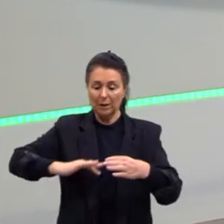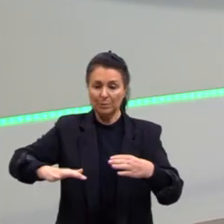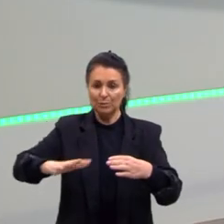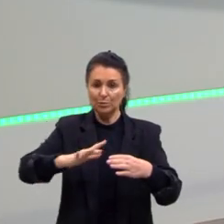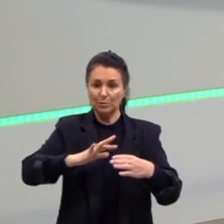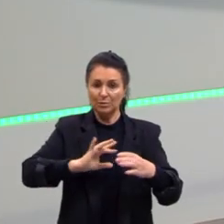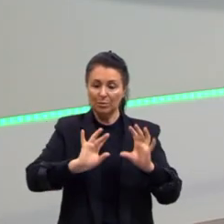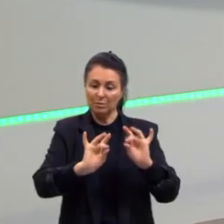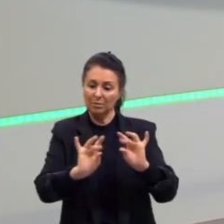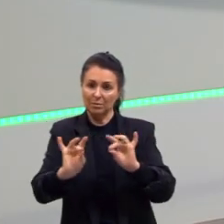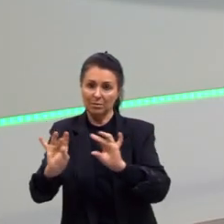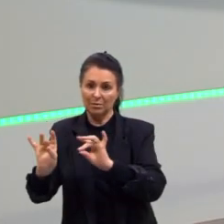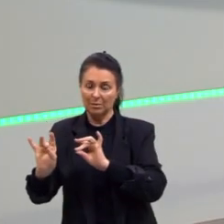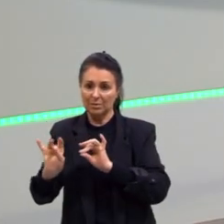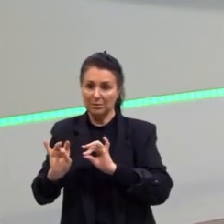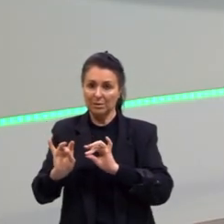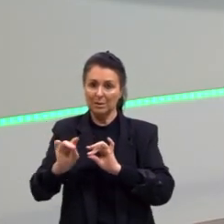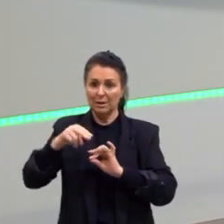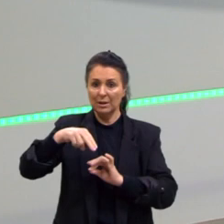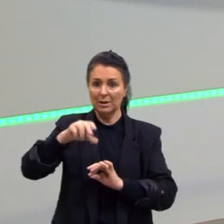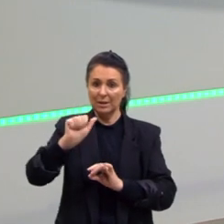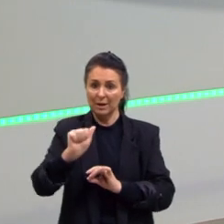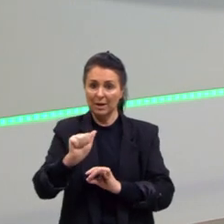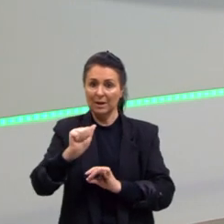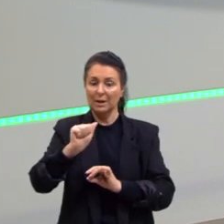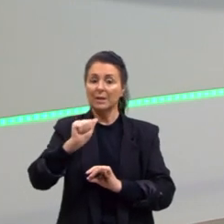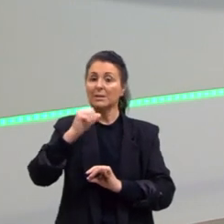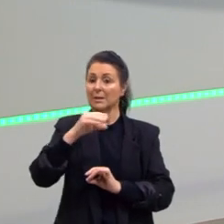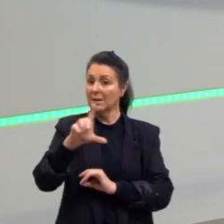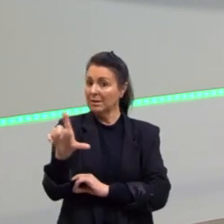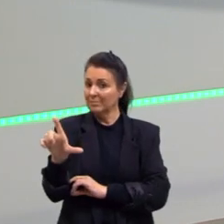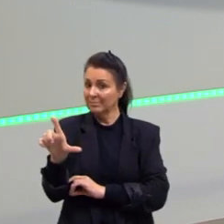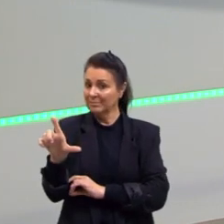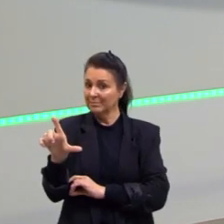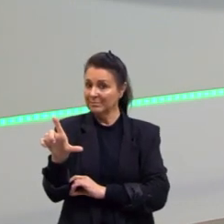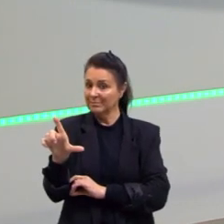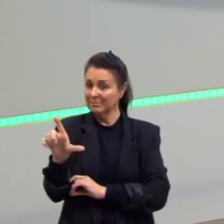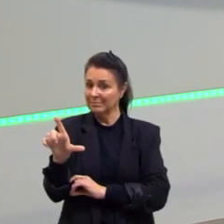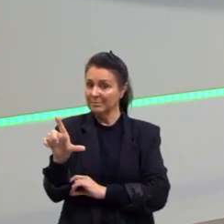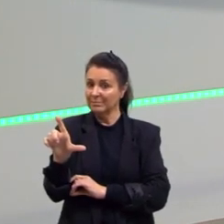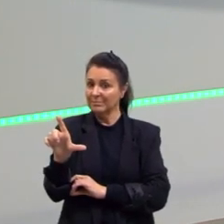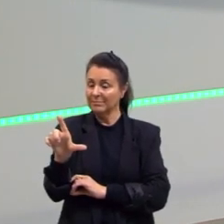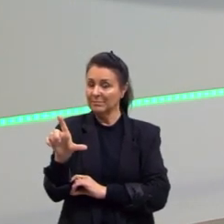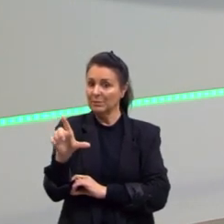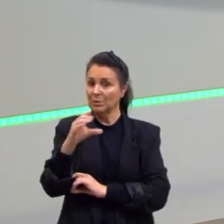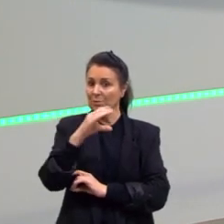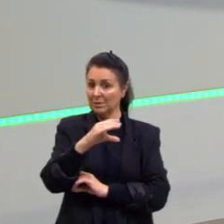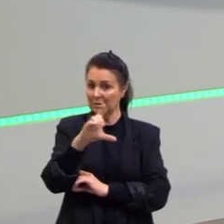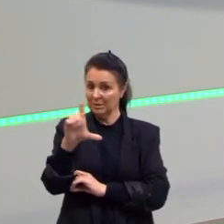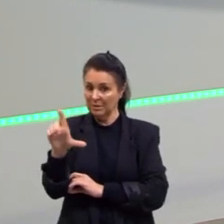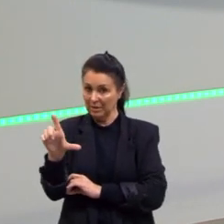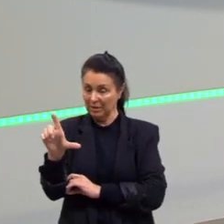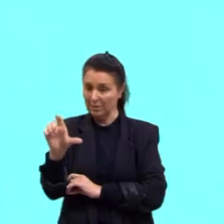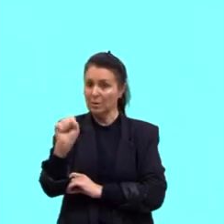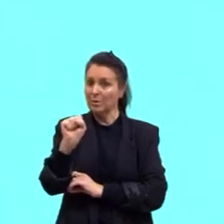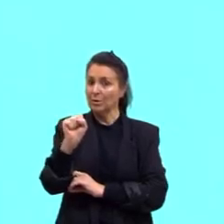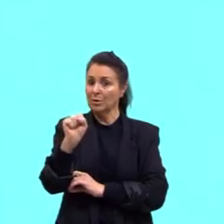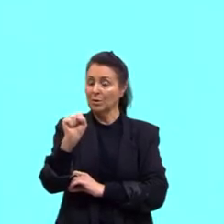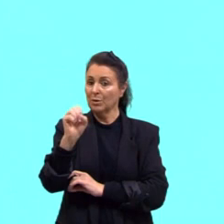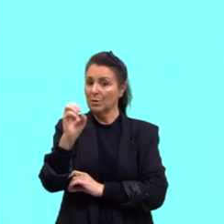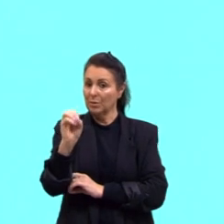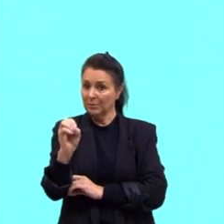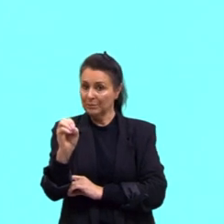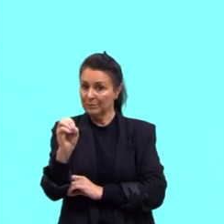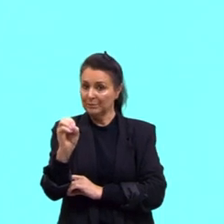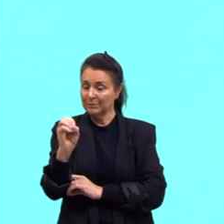aquosa de MSL na cloreto de sódio O cloreto o cloro e o sódio eles não